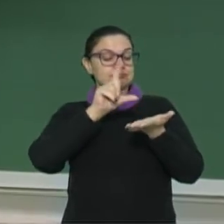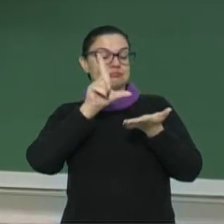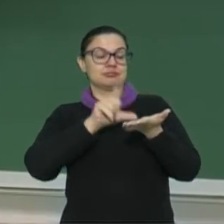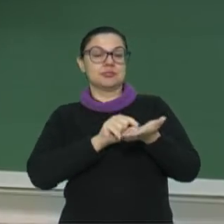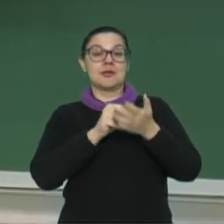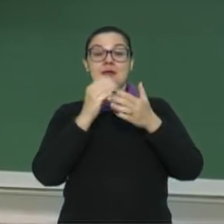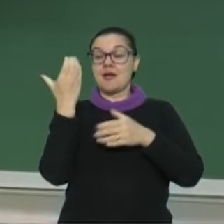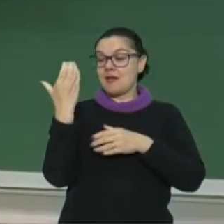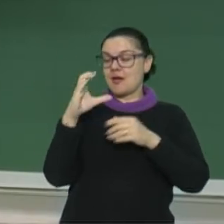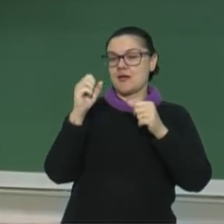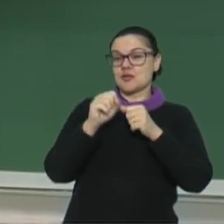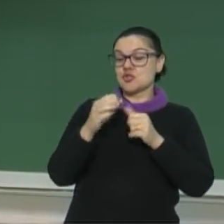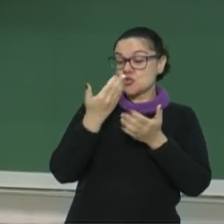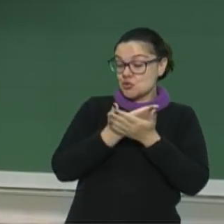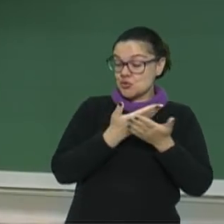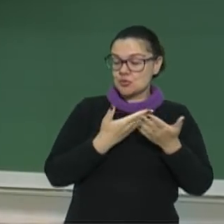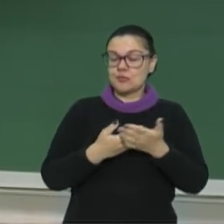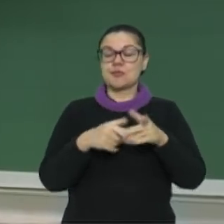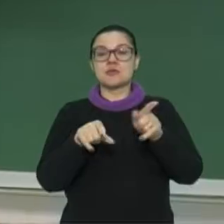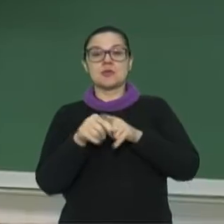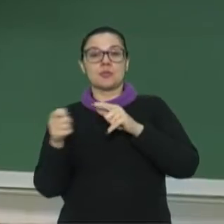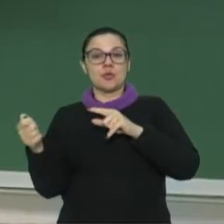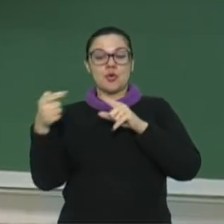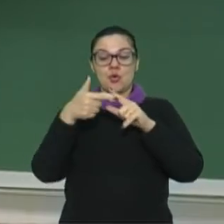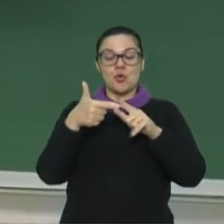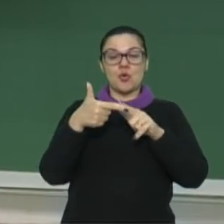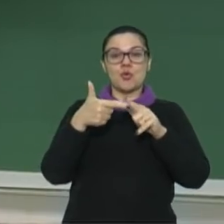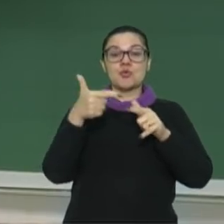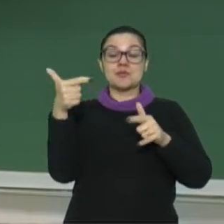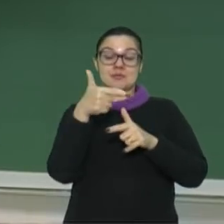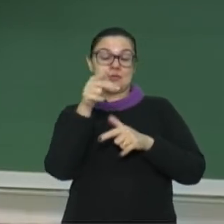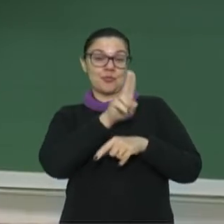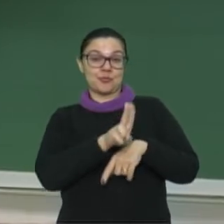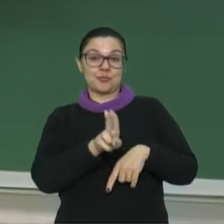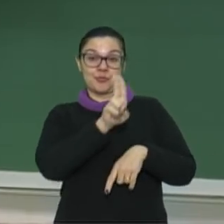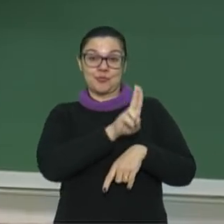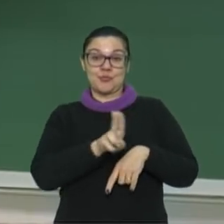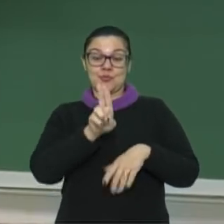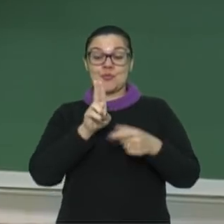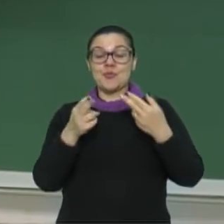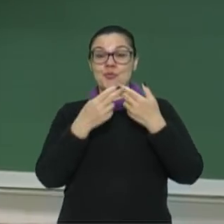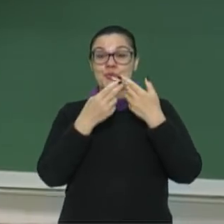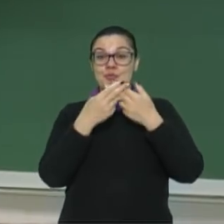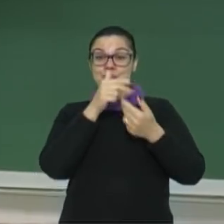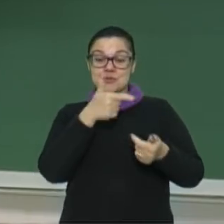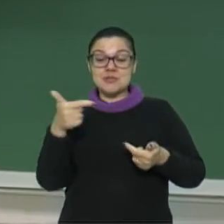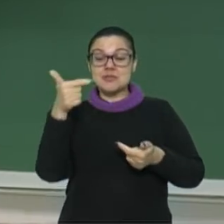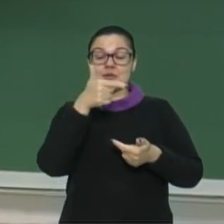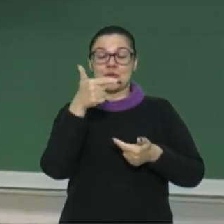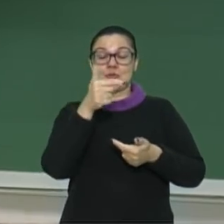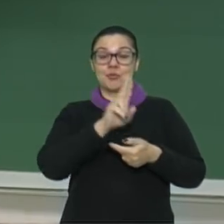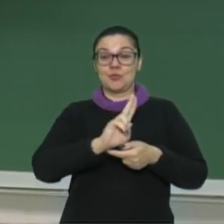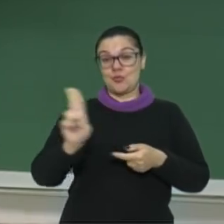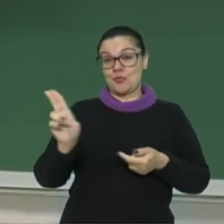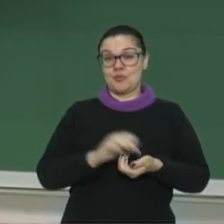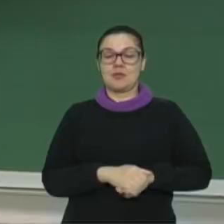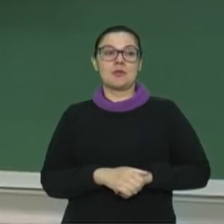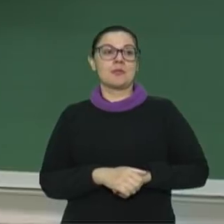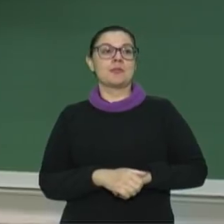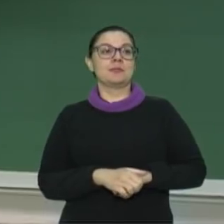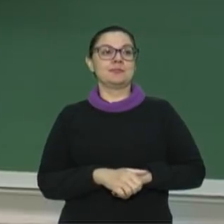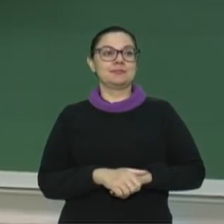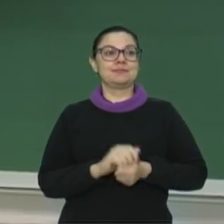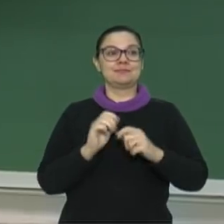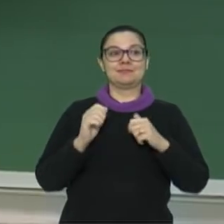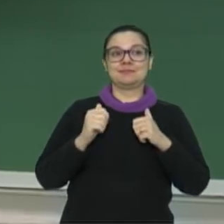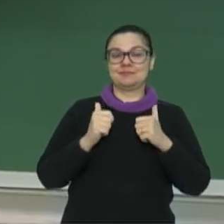a gente sempre retoma a gente usa sobrenome, né? Então, a gente sempre é reconhecido no mundo científico pelo nosso